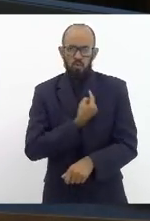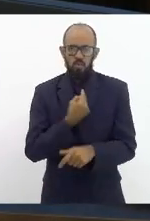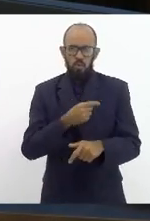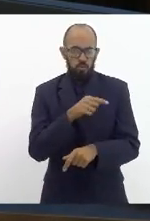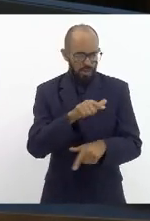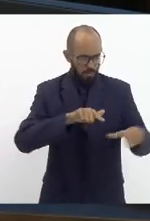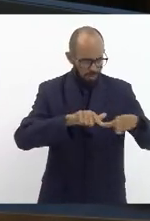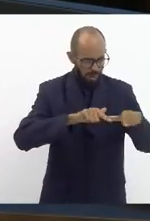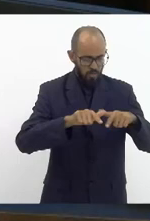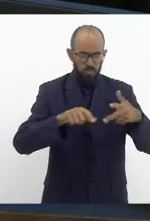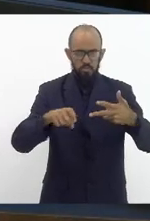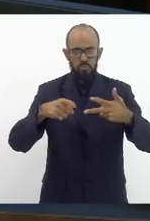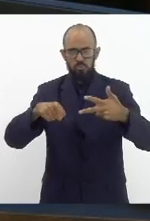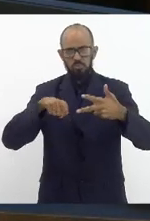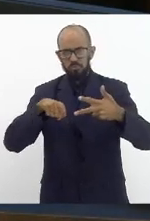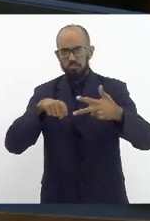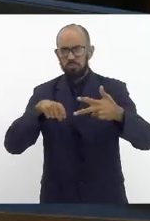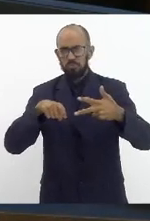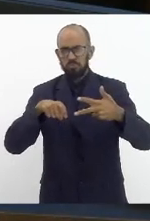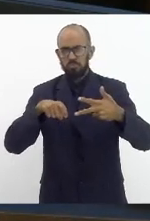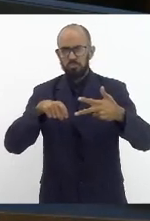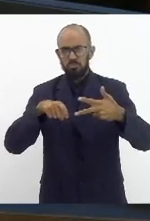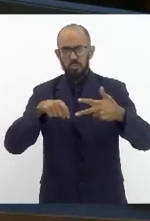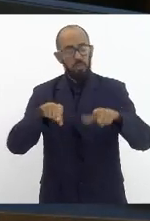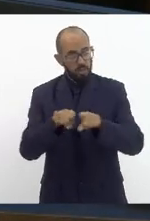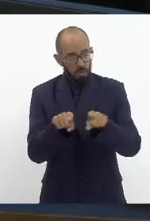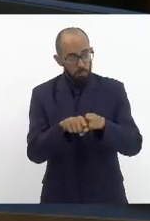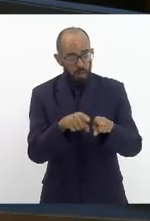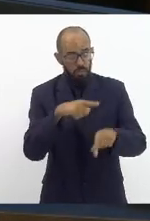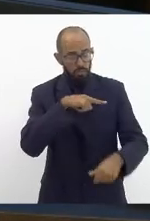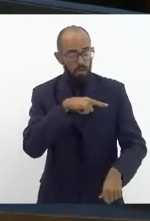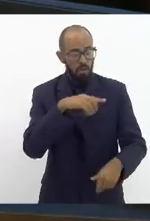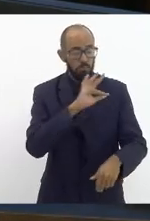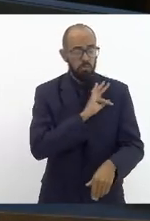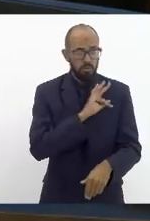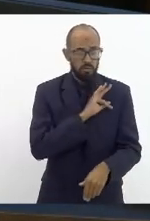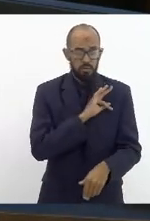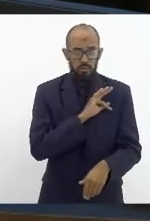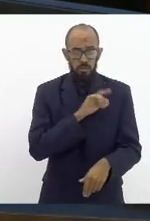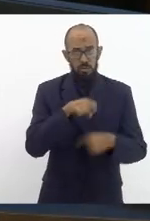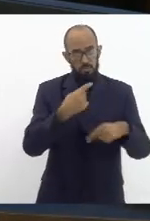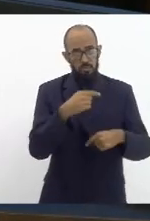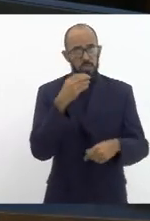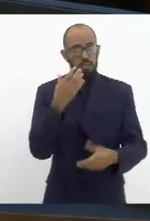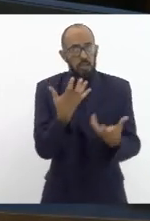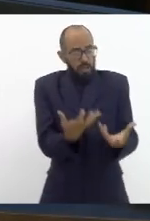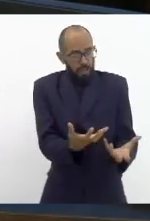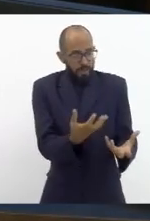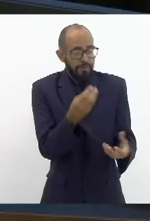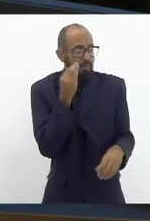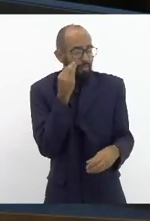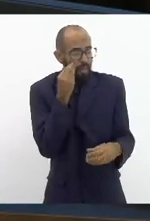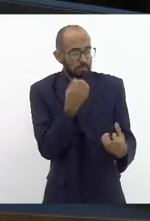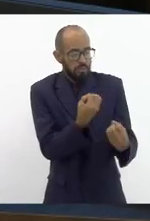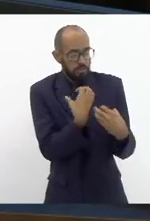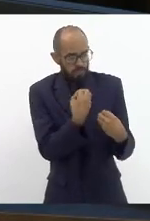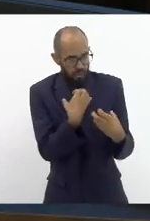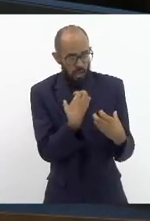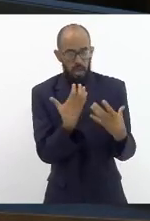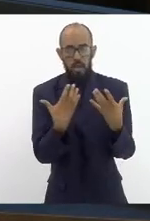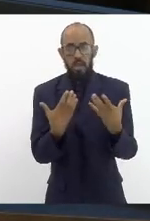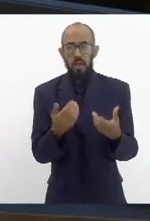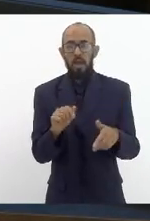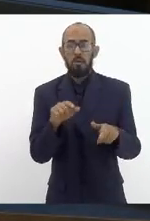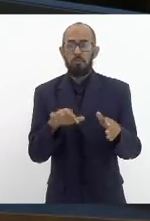Civil, que não está acima do bem e do mal. Pois bem, depois de querer ensinar como o deputado faz o seu trabalho, a Polícia